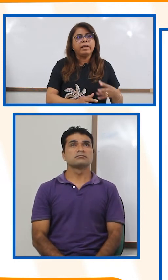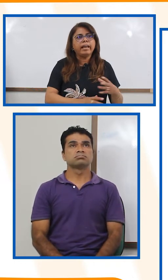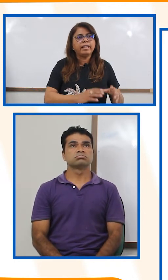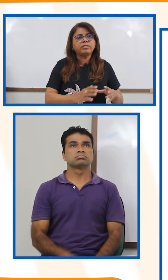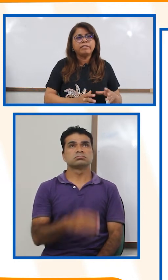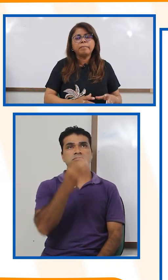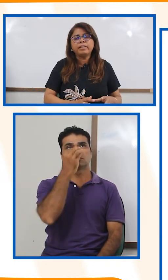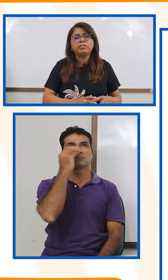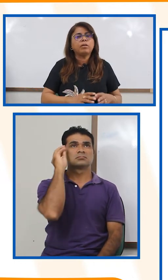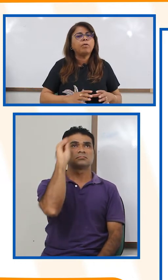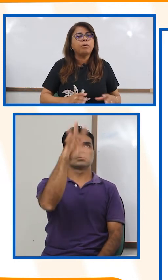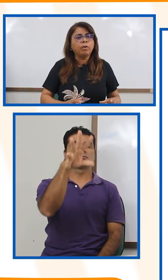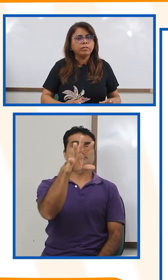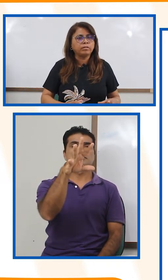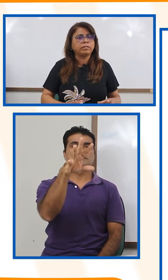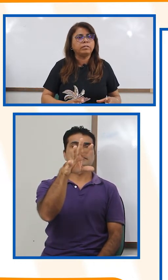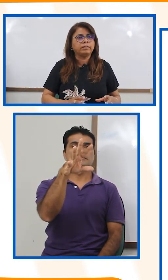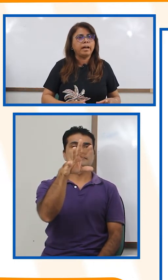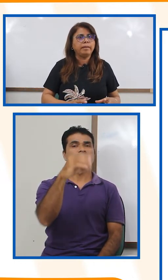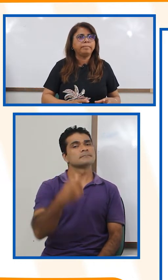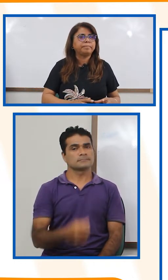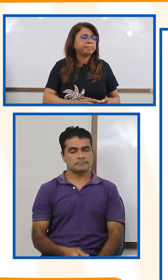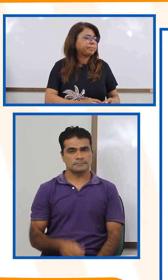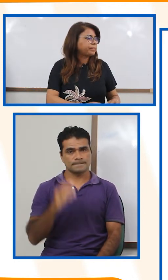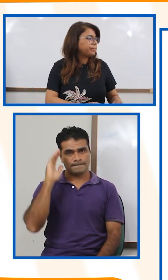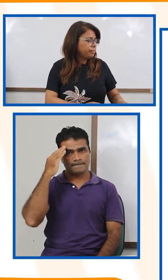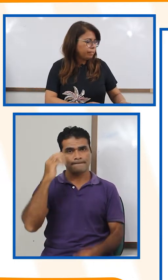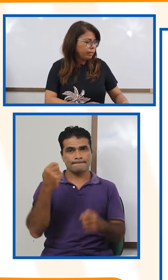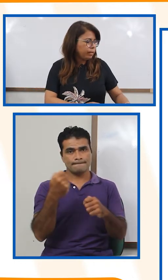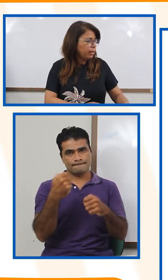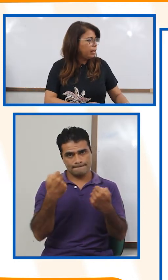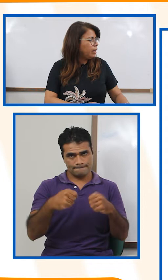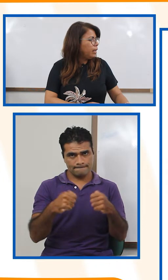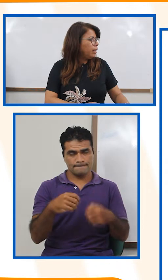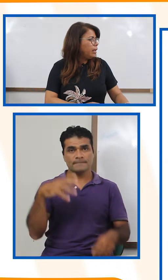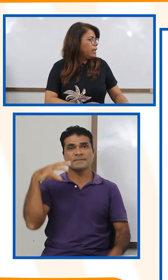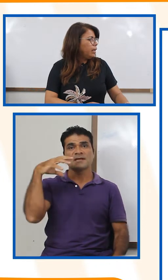assim relativamente curtos, tá?